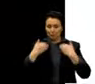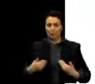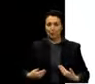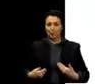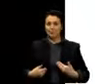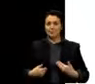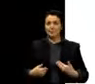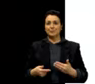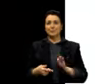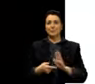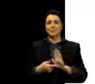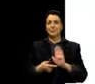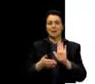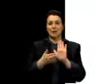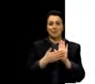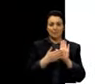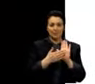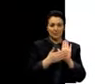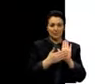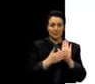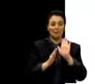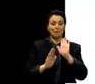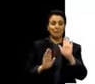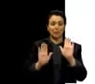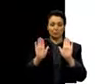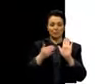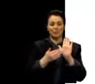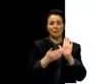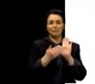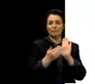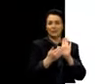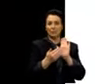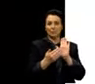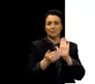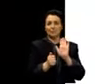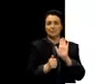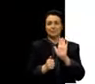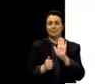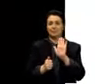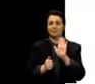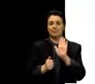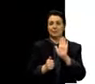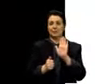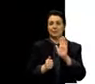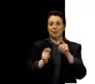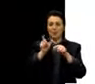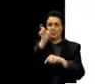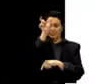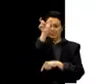são para a parte da frente, né? Então, essa posição aqui, né?